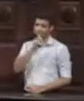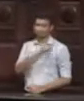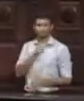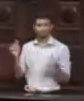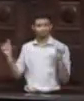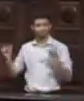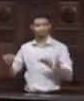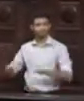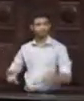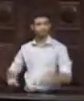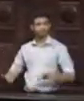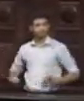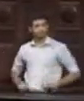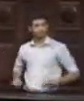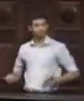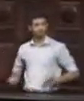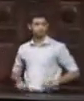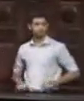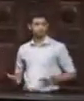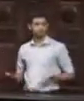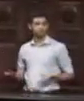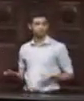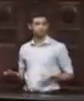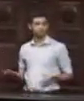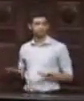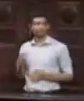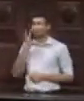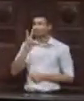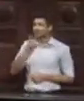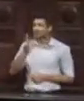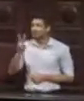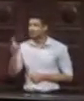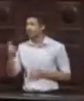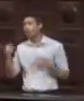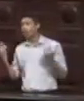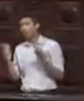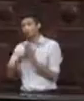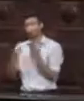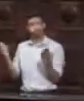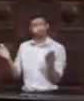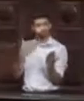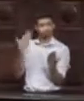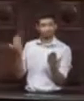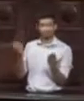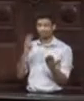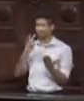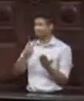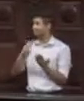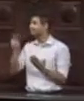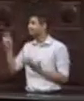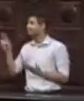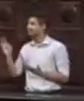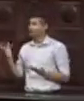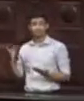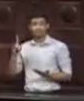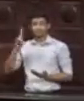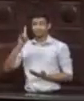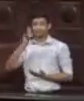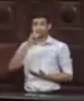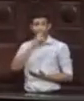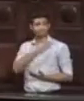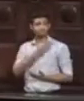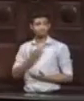quando a gente vê, ouve os especialistas, os economistas, todos